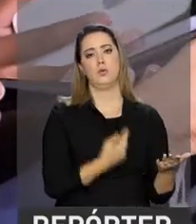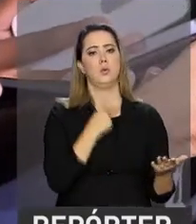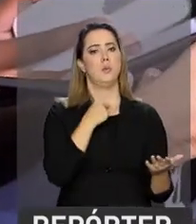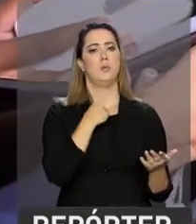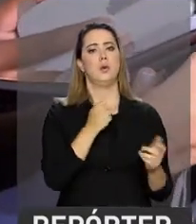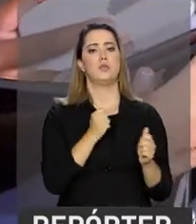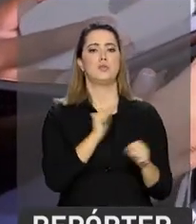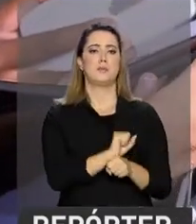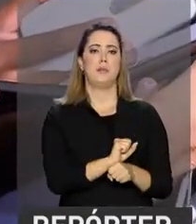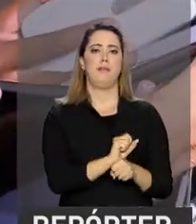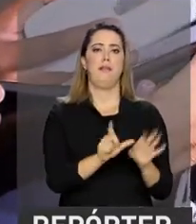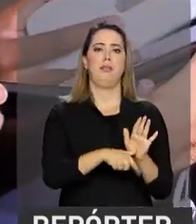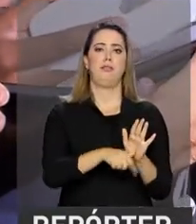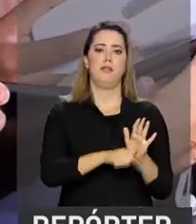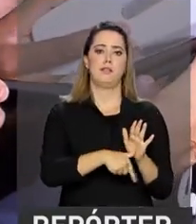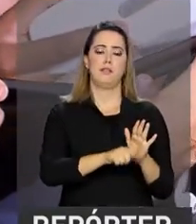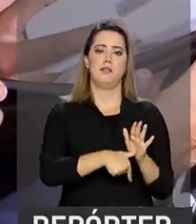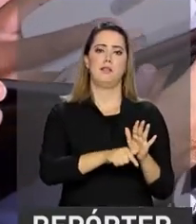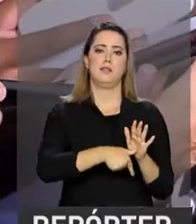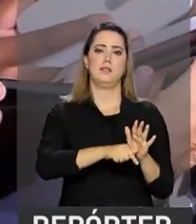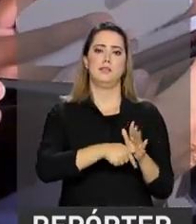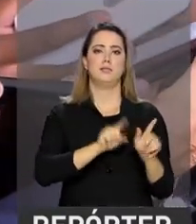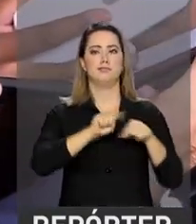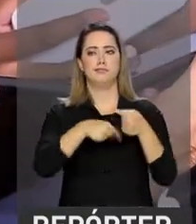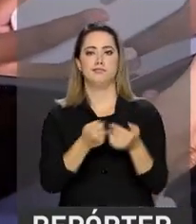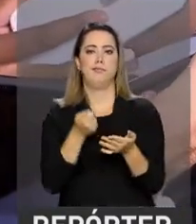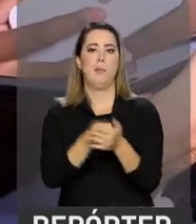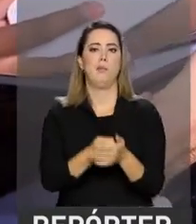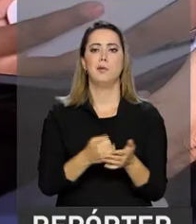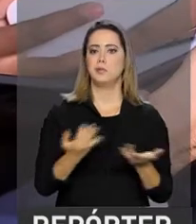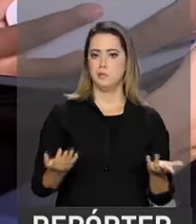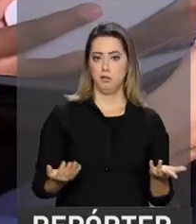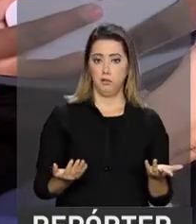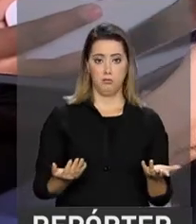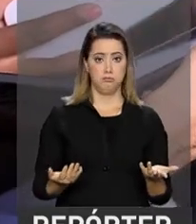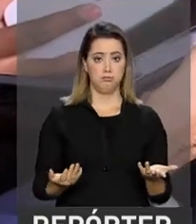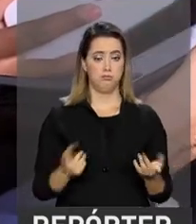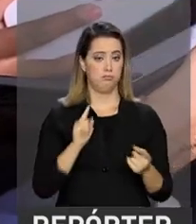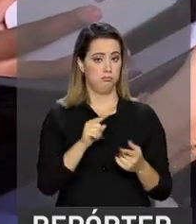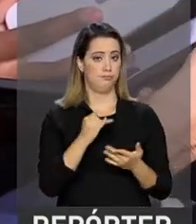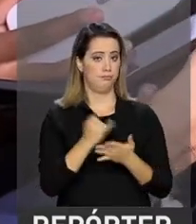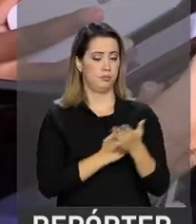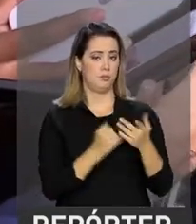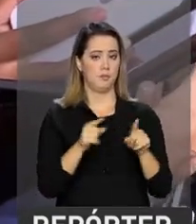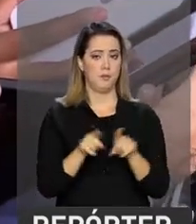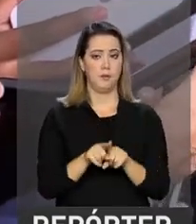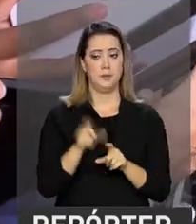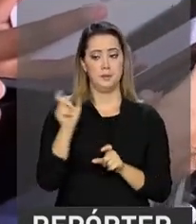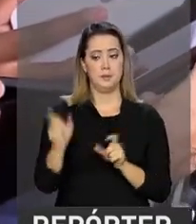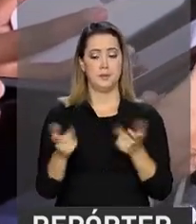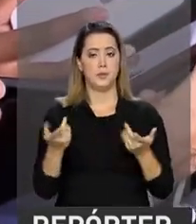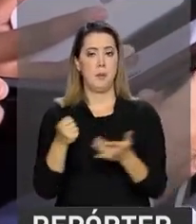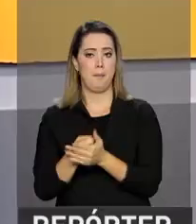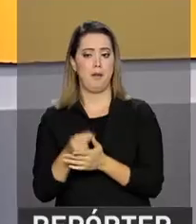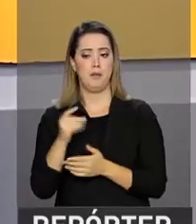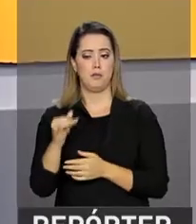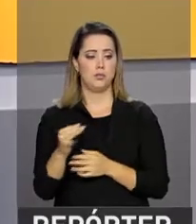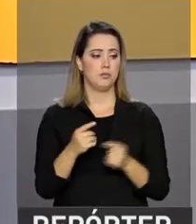pode dar benefícios para quem atrasa ou não paga os impostos em detrimento daqueles que estão pagando em